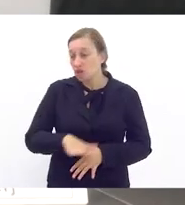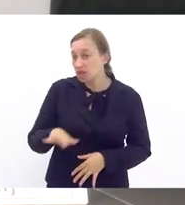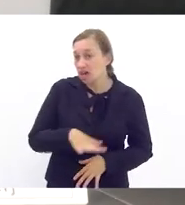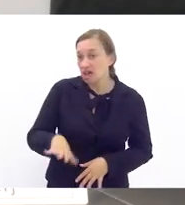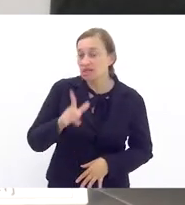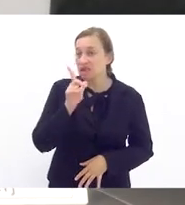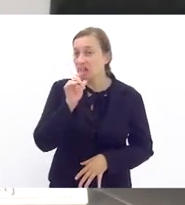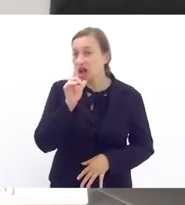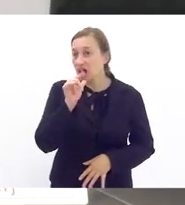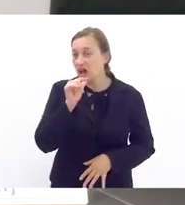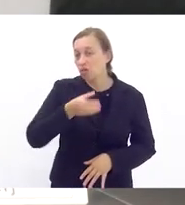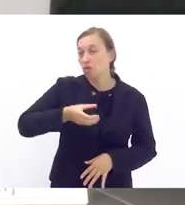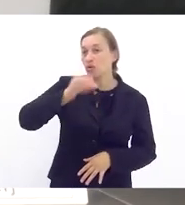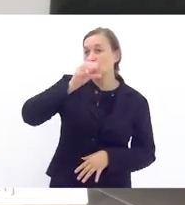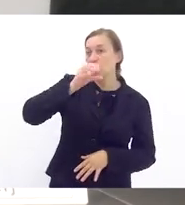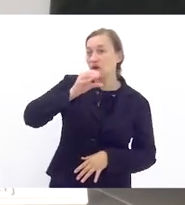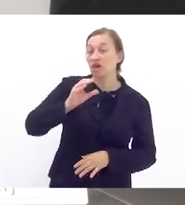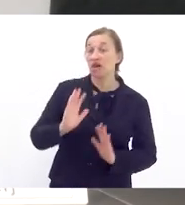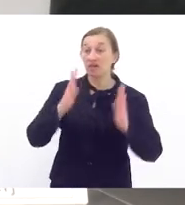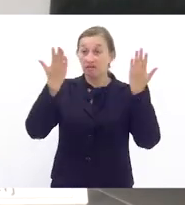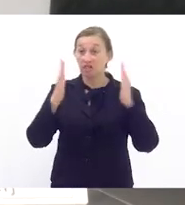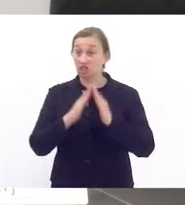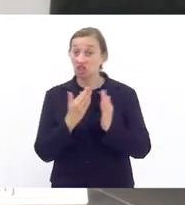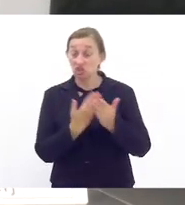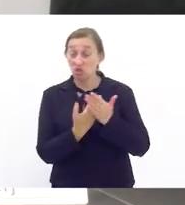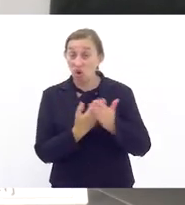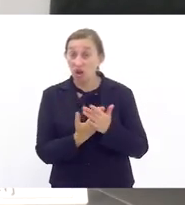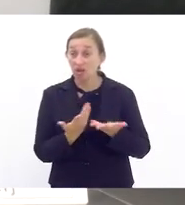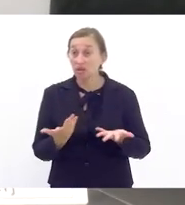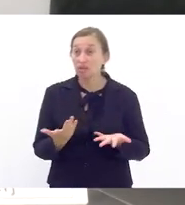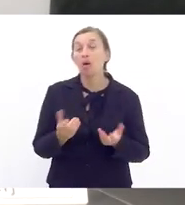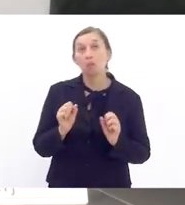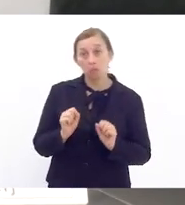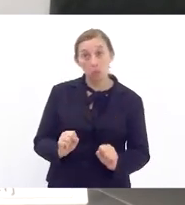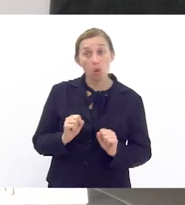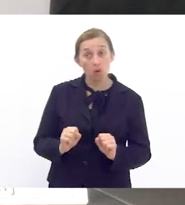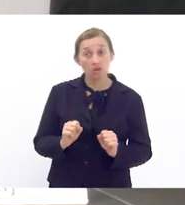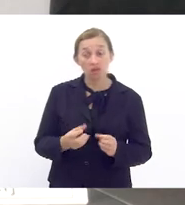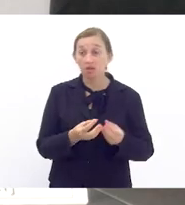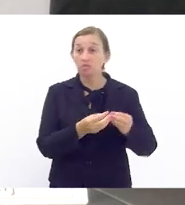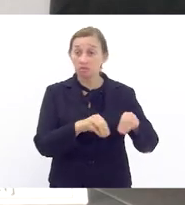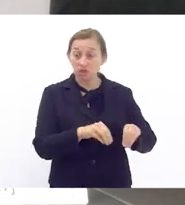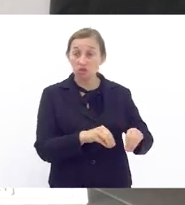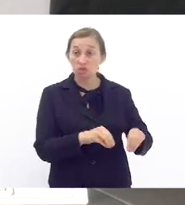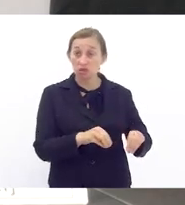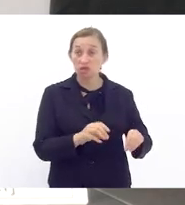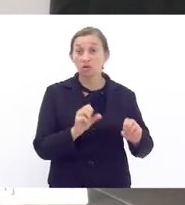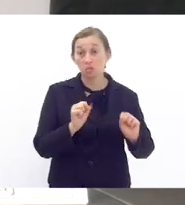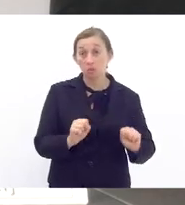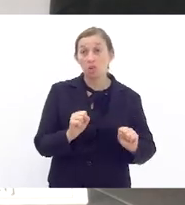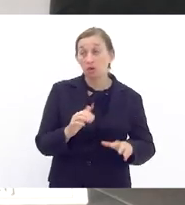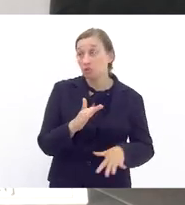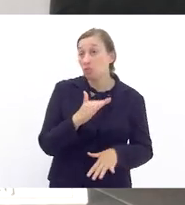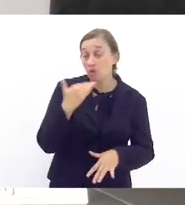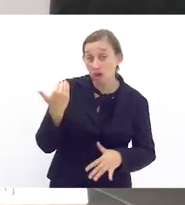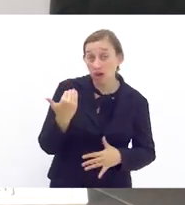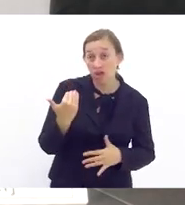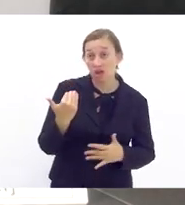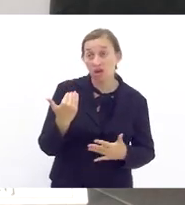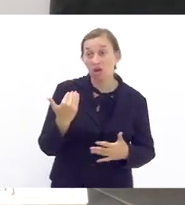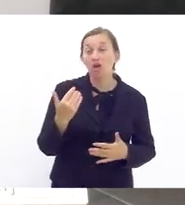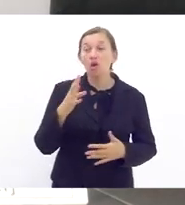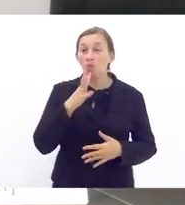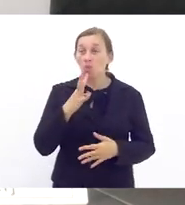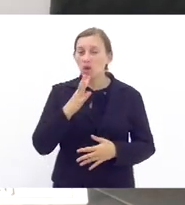rua, numa festa da escola dela, sei lá, na porta da escola, pode ter uma consequência, a gente pode perder um parente, a gente pode... Eu conheço gente